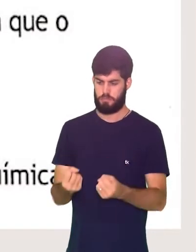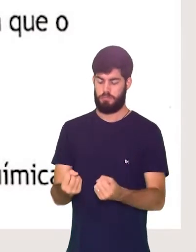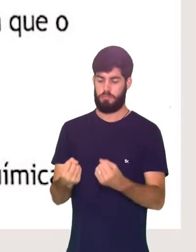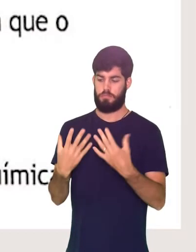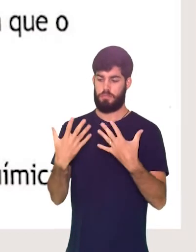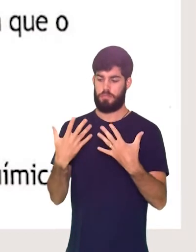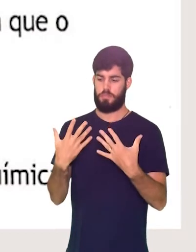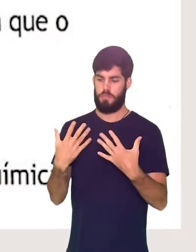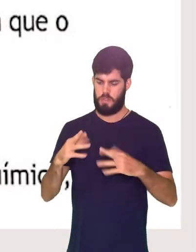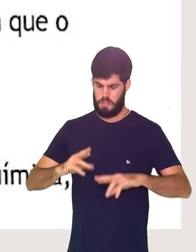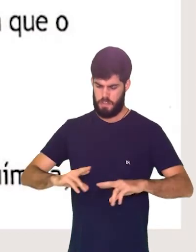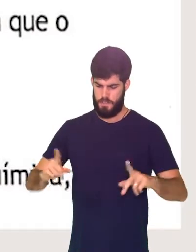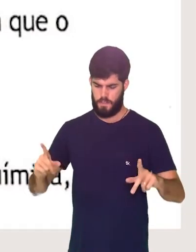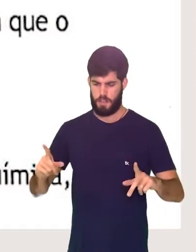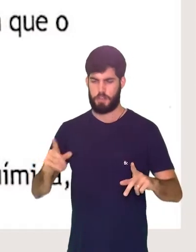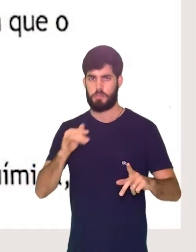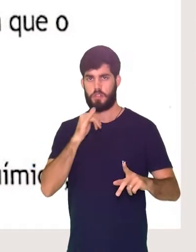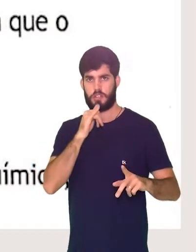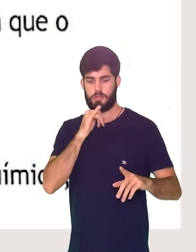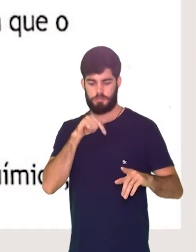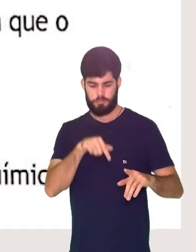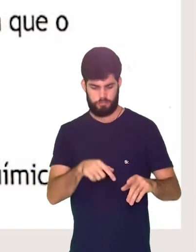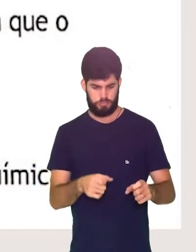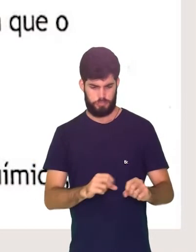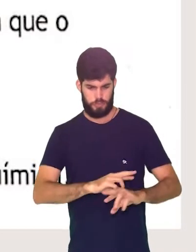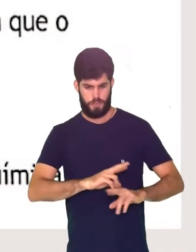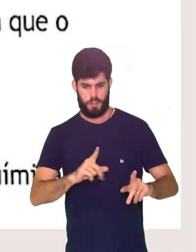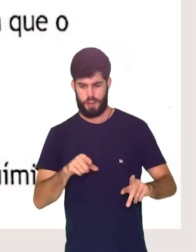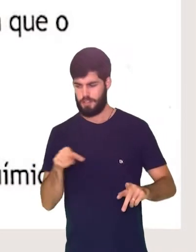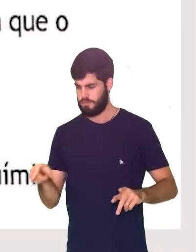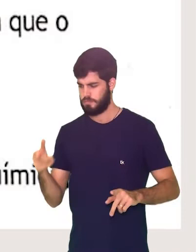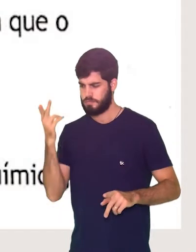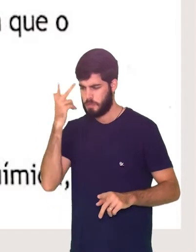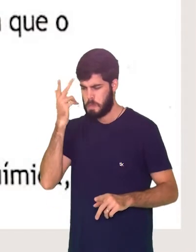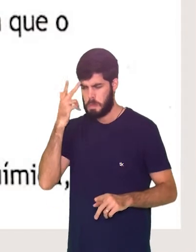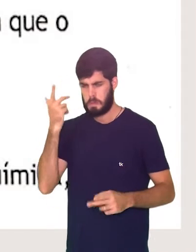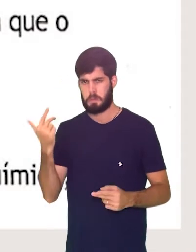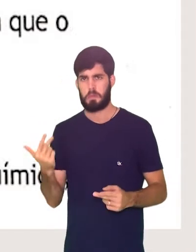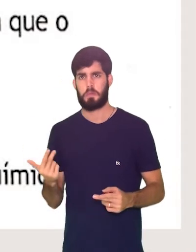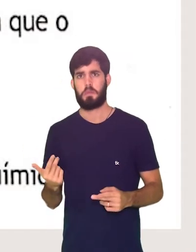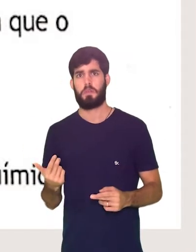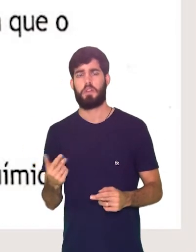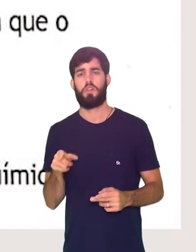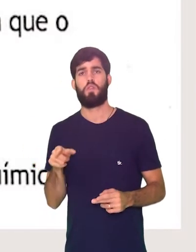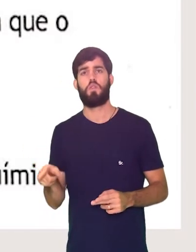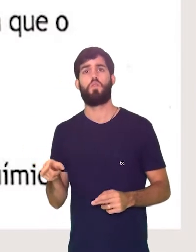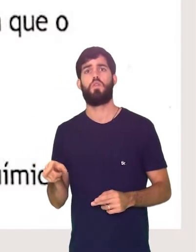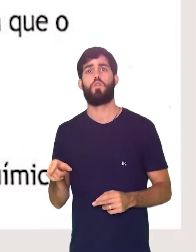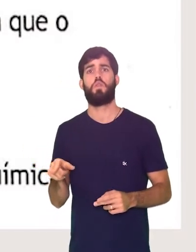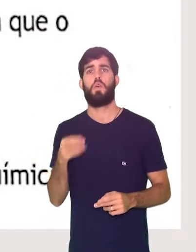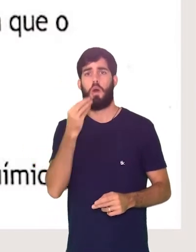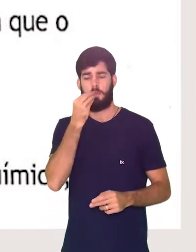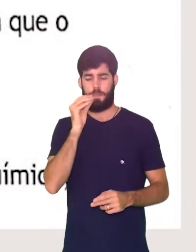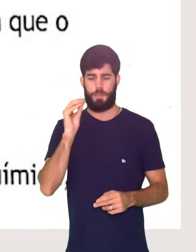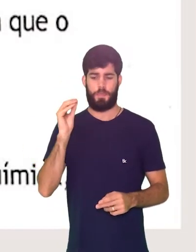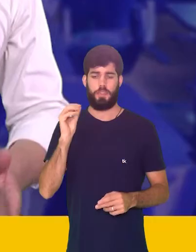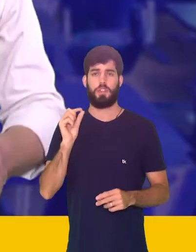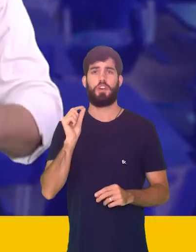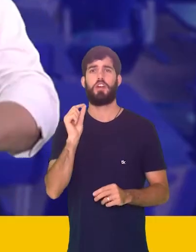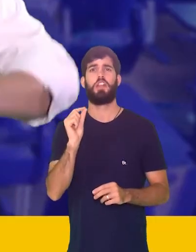da superfície, onde não havia caído gotas de limão. Podemos afirmar que a ação do limão sobre o alumínio provocou o